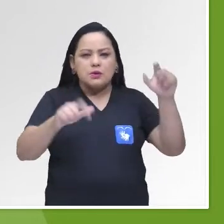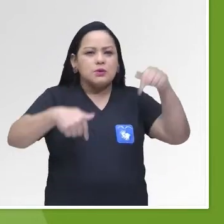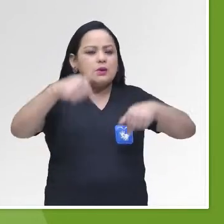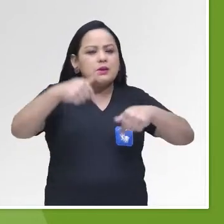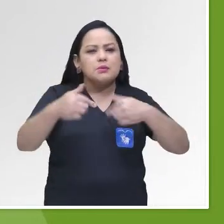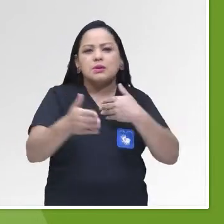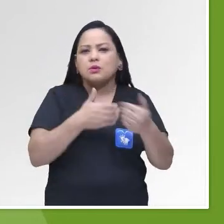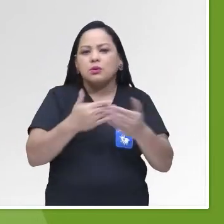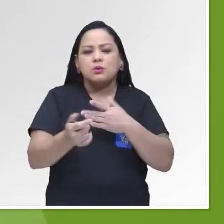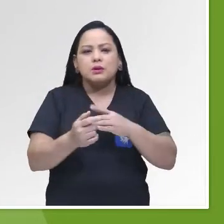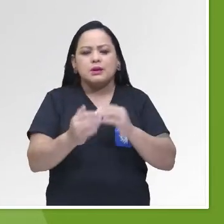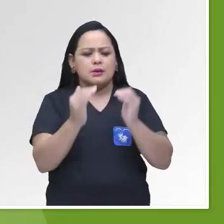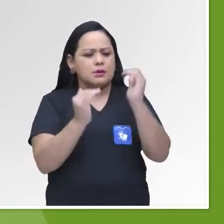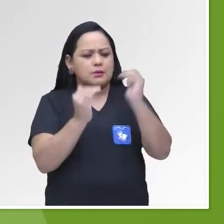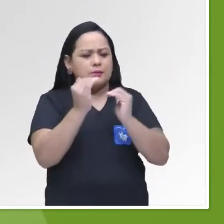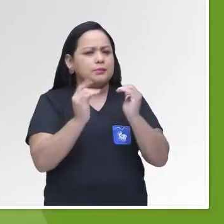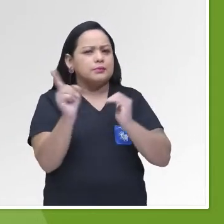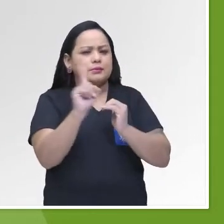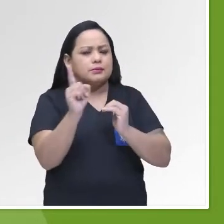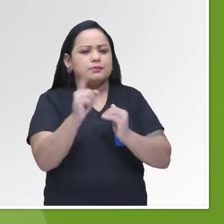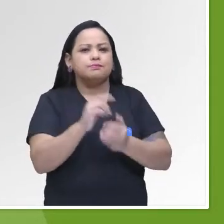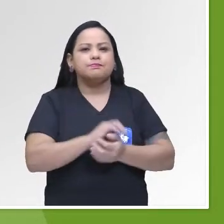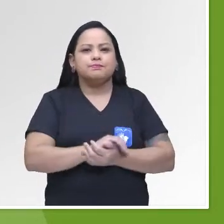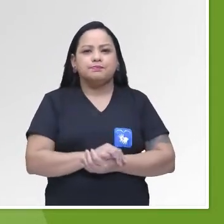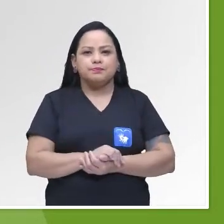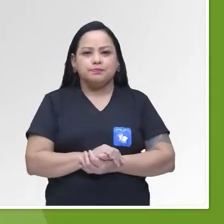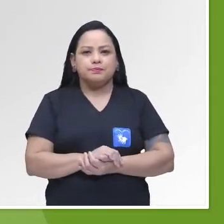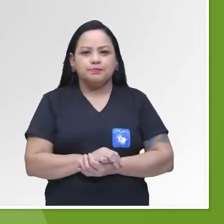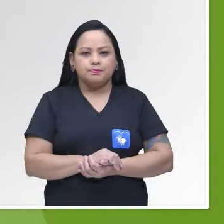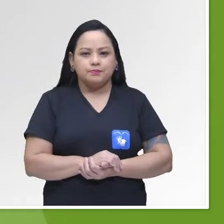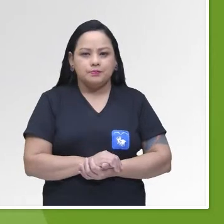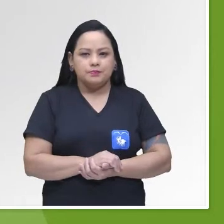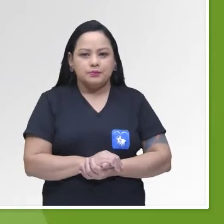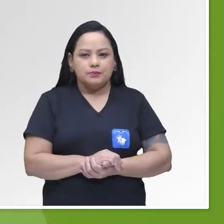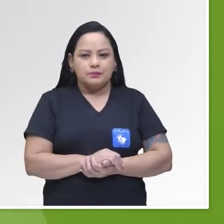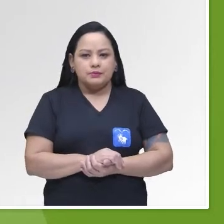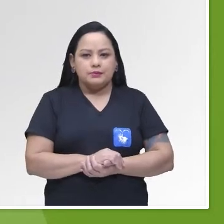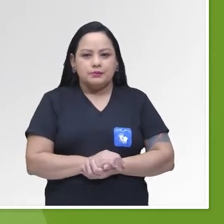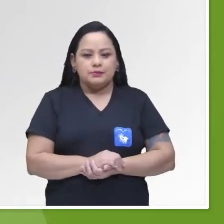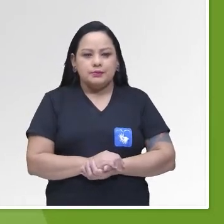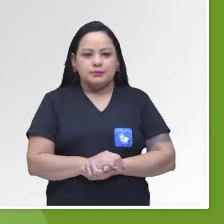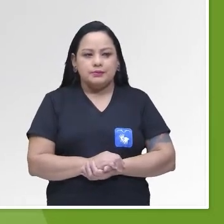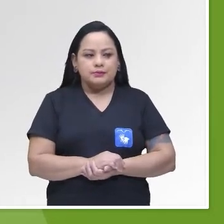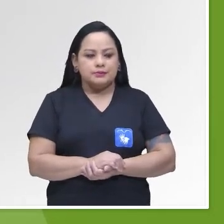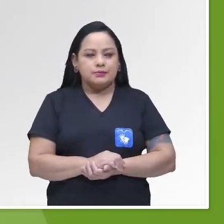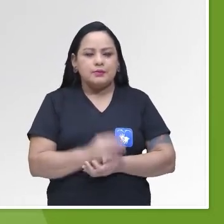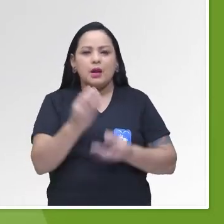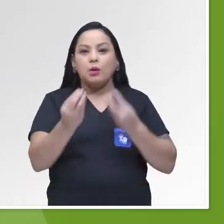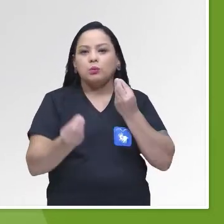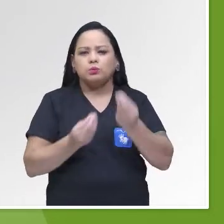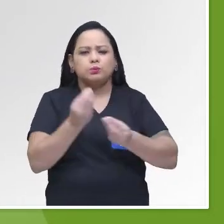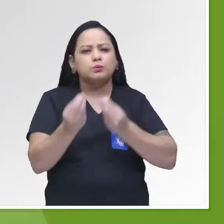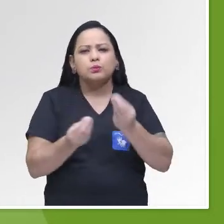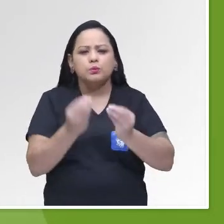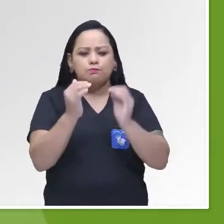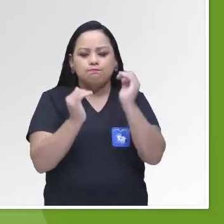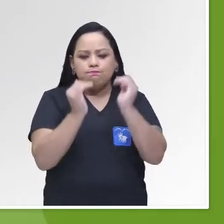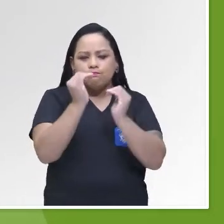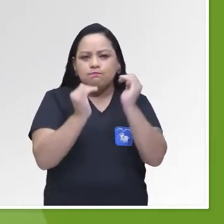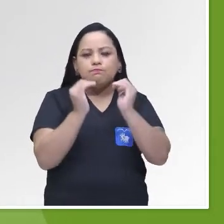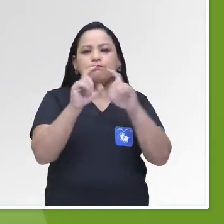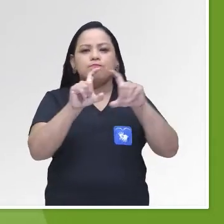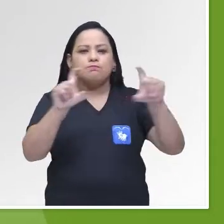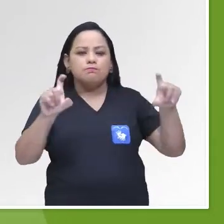esteja balanceada. Então, como fazer o balanceamento